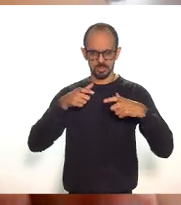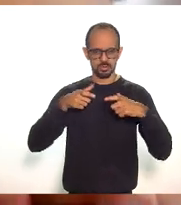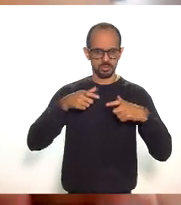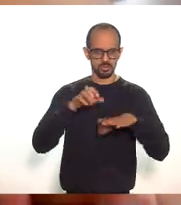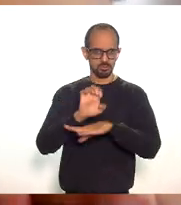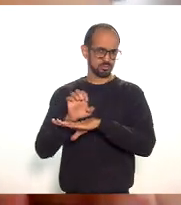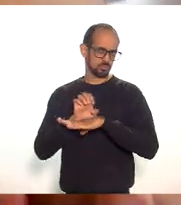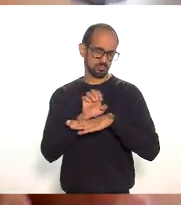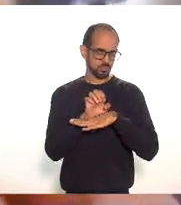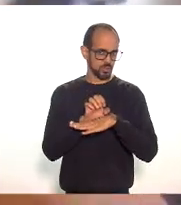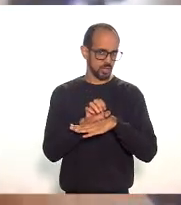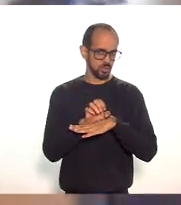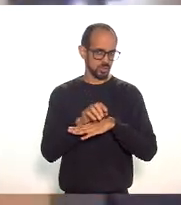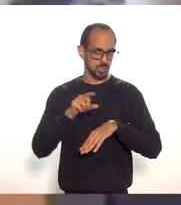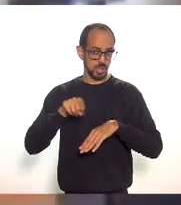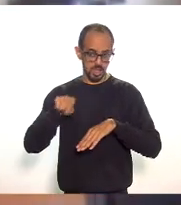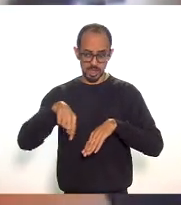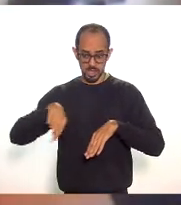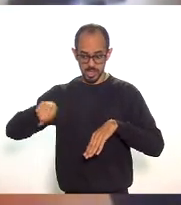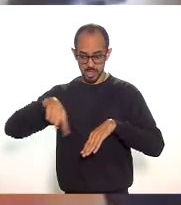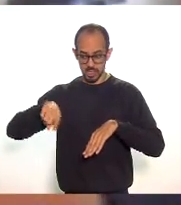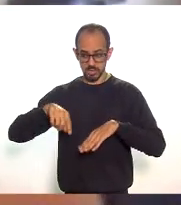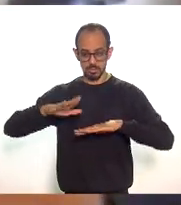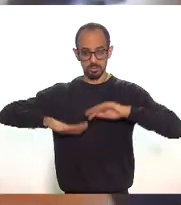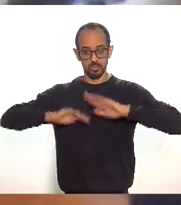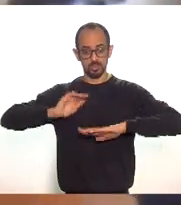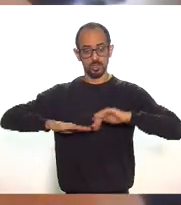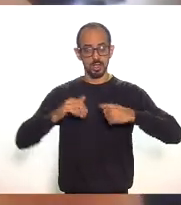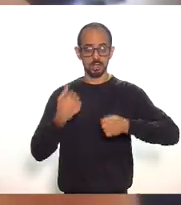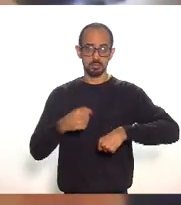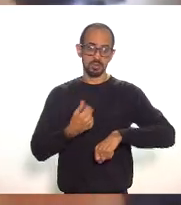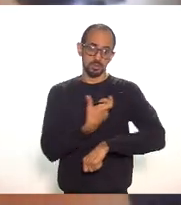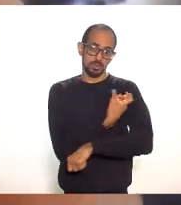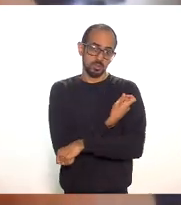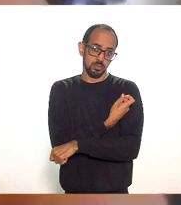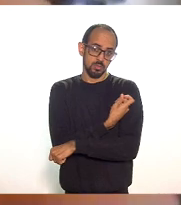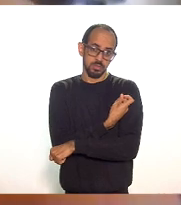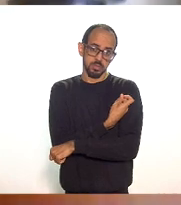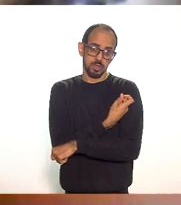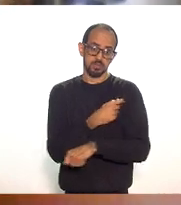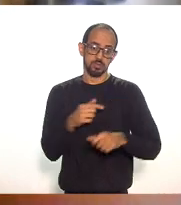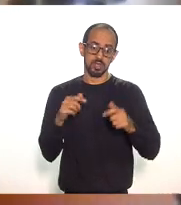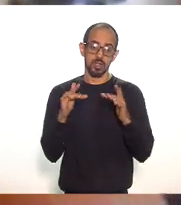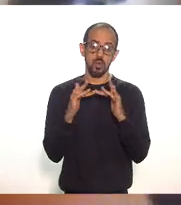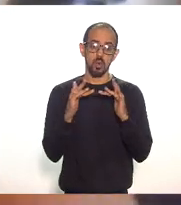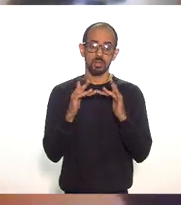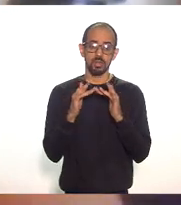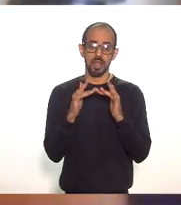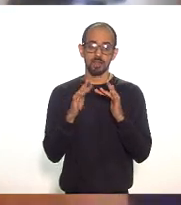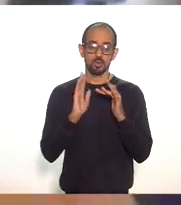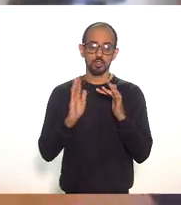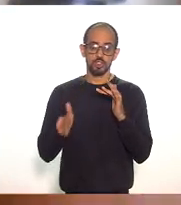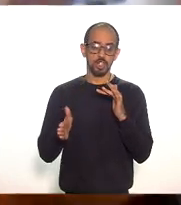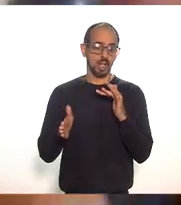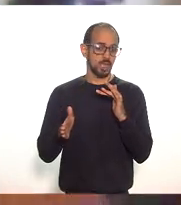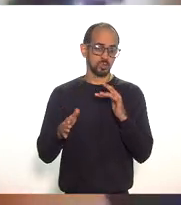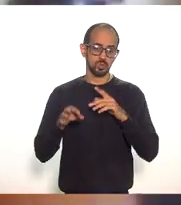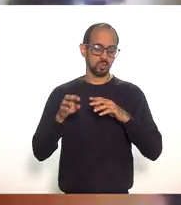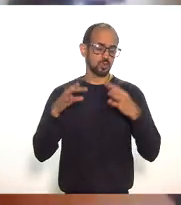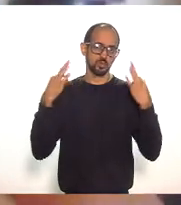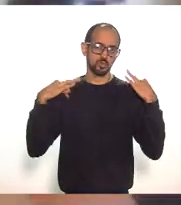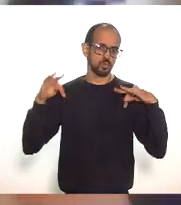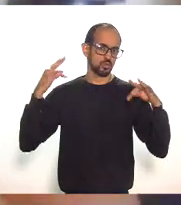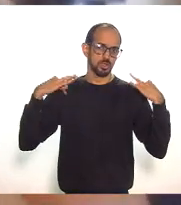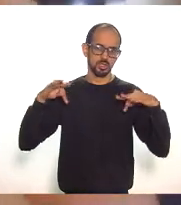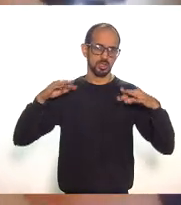E esses profissionais precisam estar imunizados por ter exatamente contato direto com os turistas, provenientes de qualquer lugar